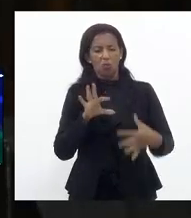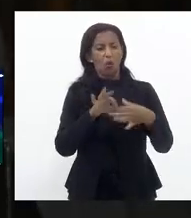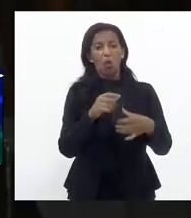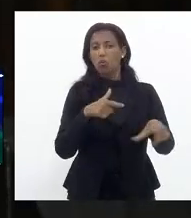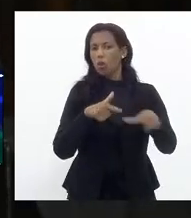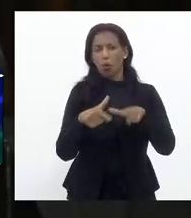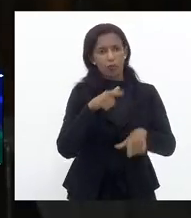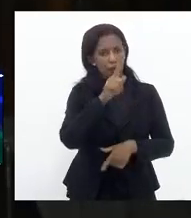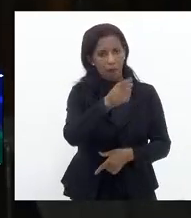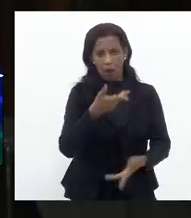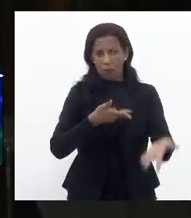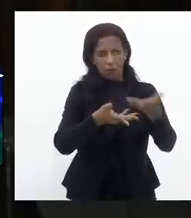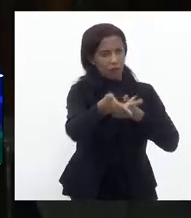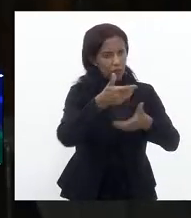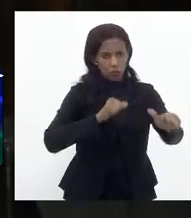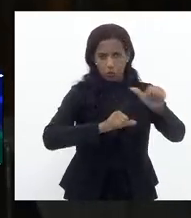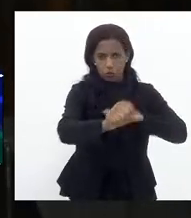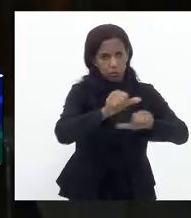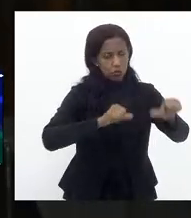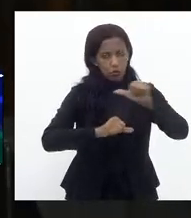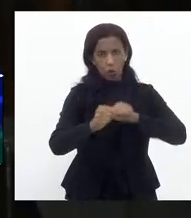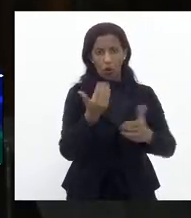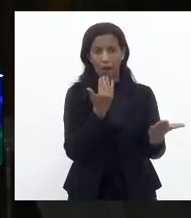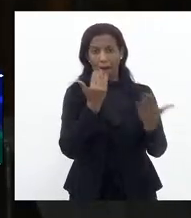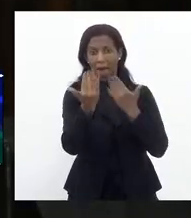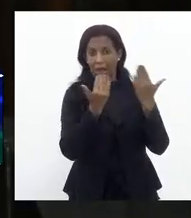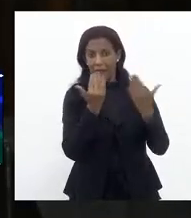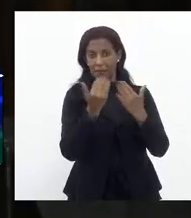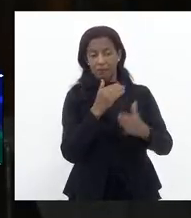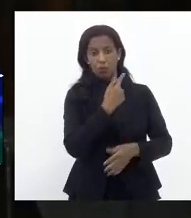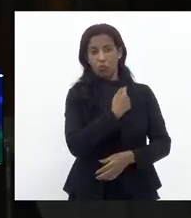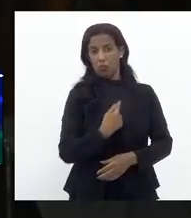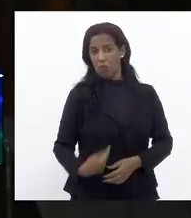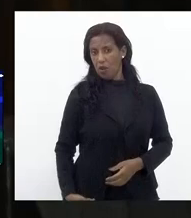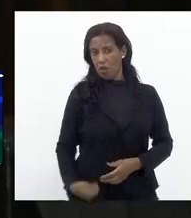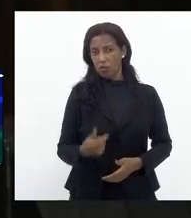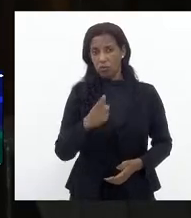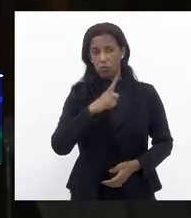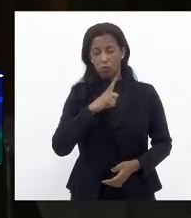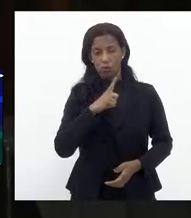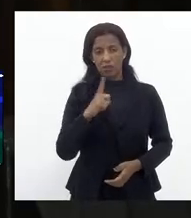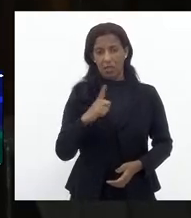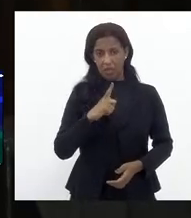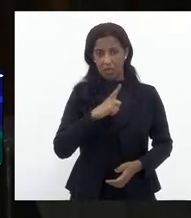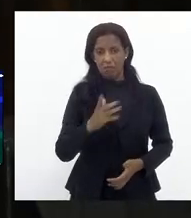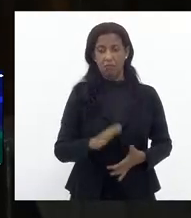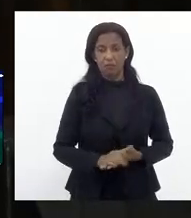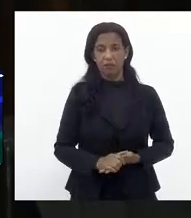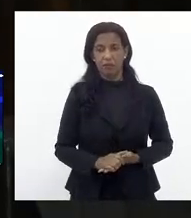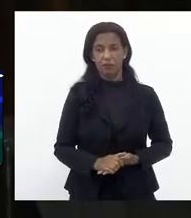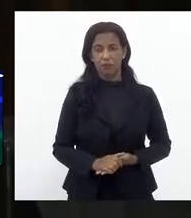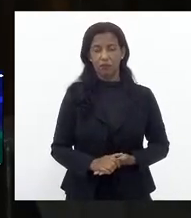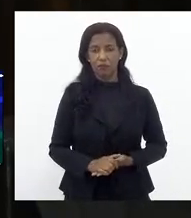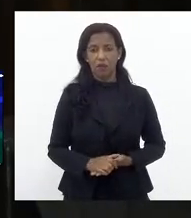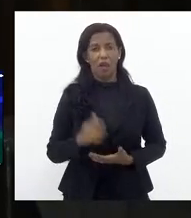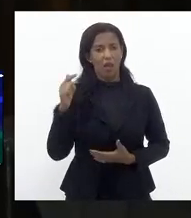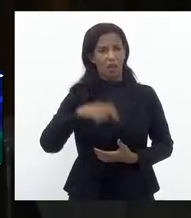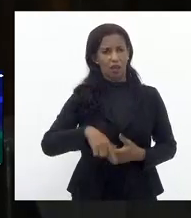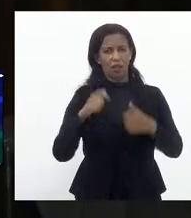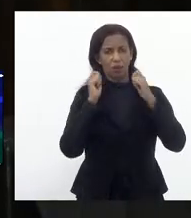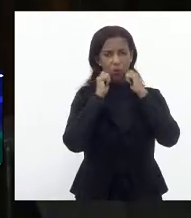não vivo do toma lá da cá, não vivo dessa relação promíscua que o governador tenta estabelecer com o